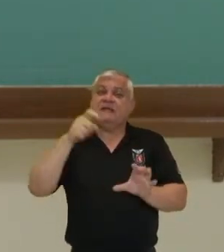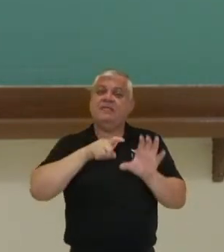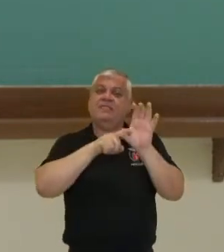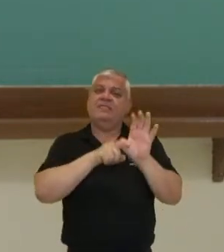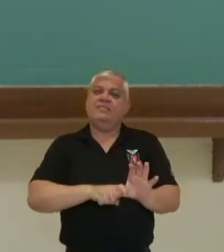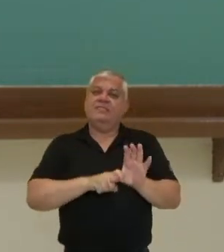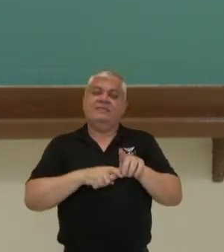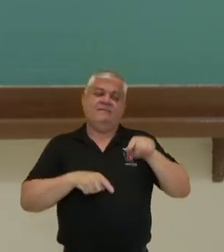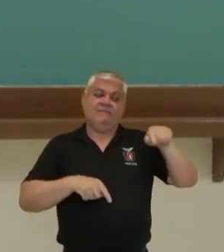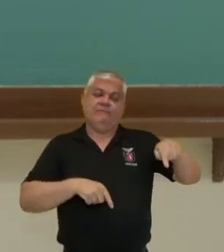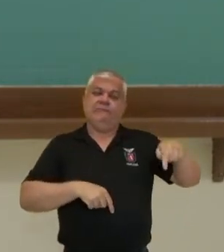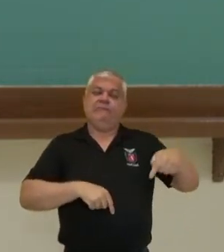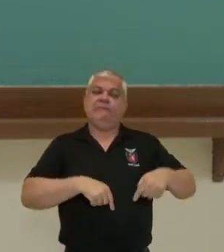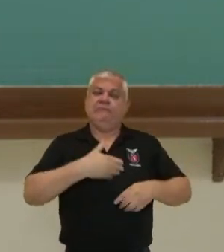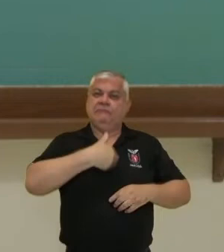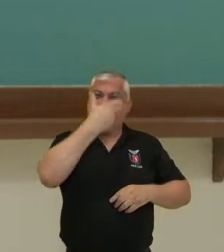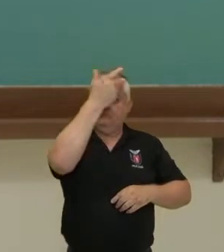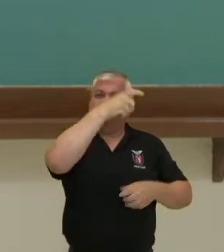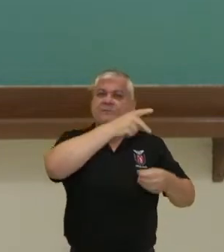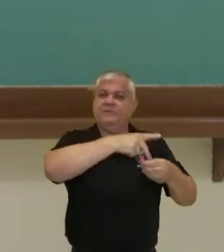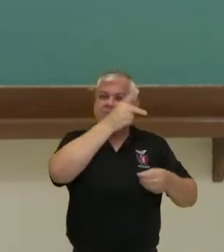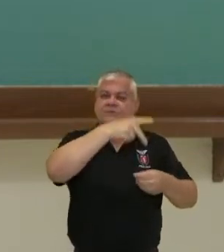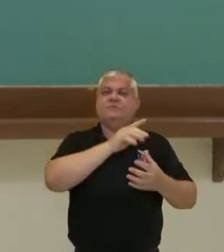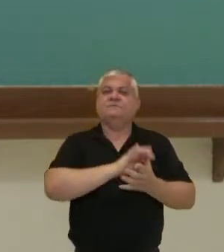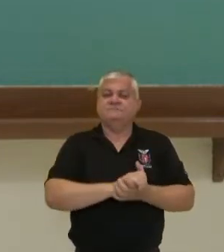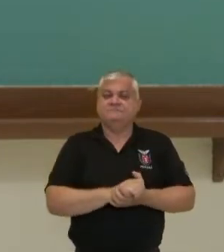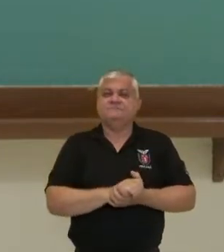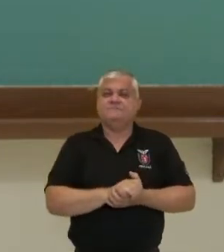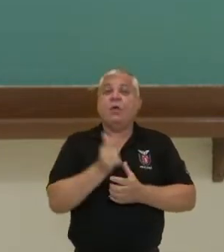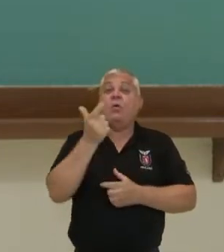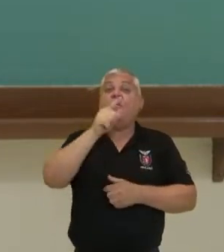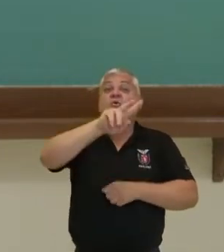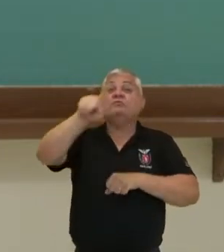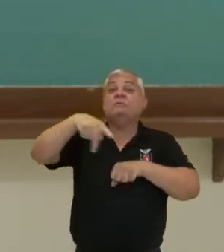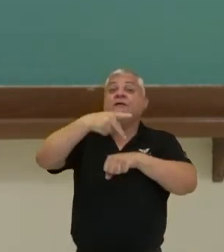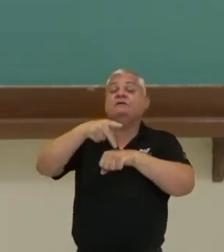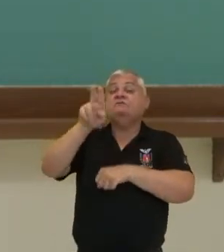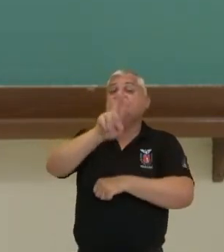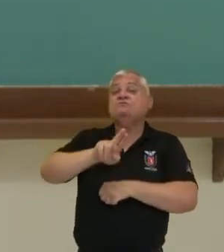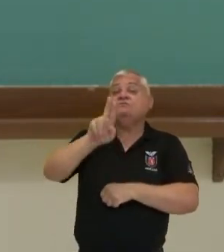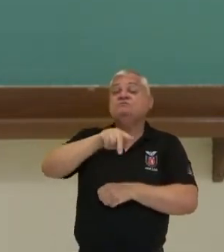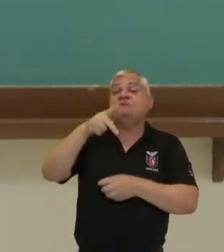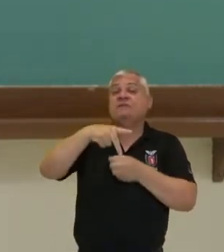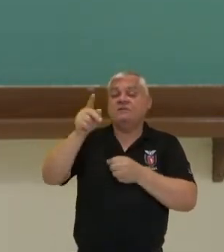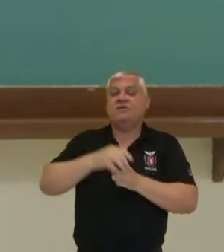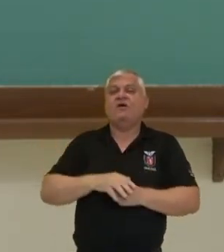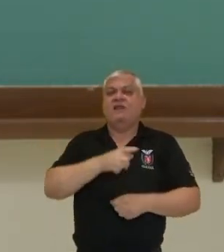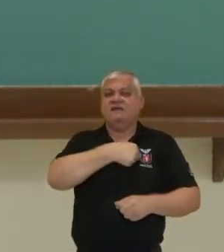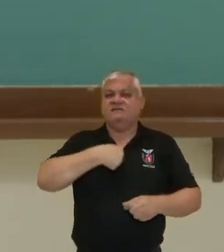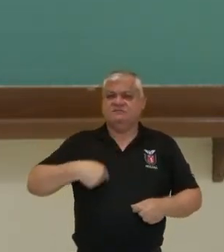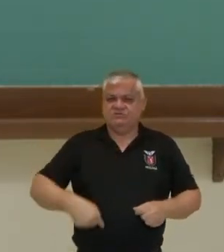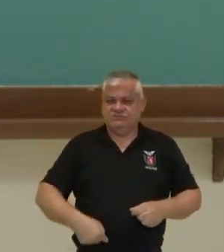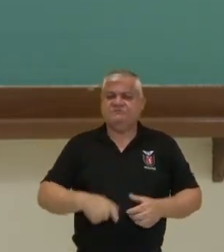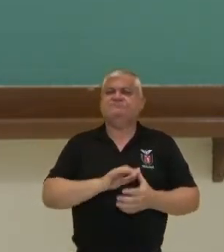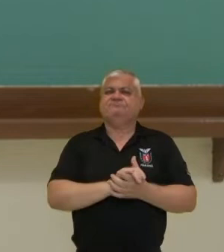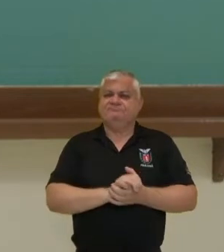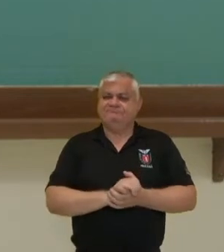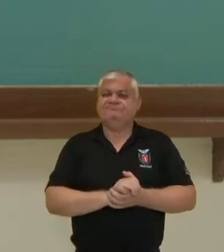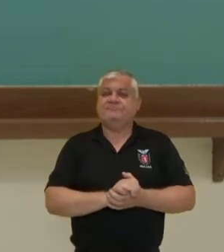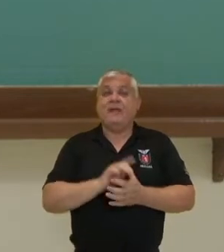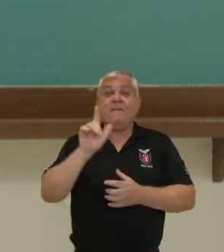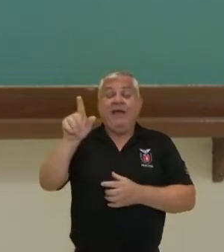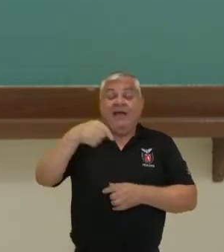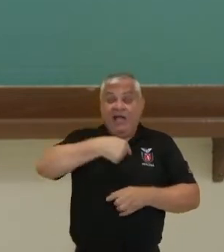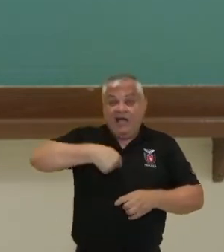desse petróleo também outro país que usa muito petróleo é a China mas